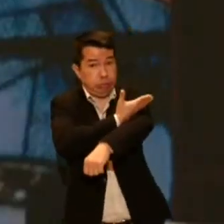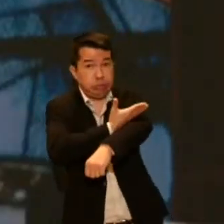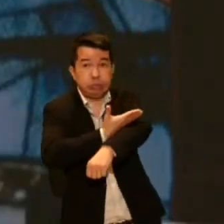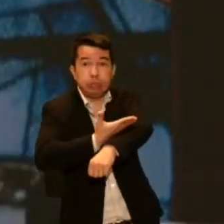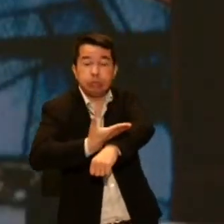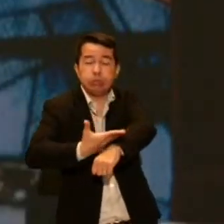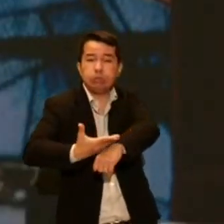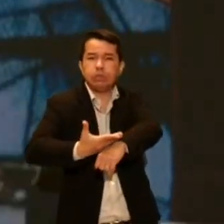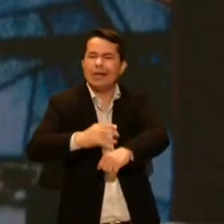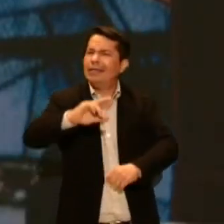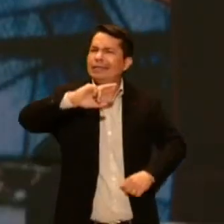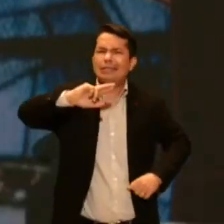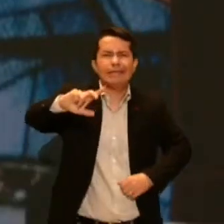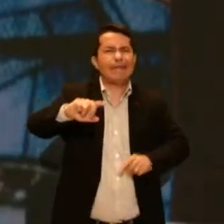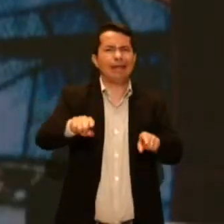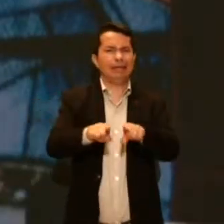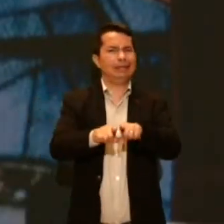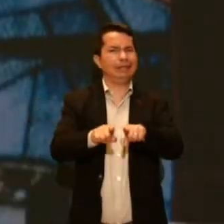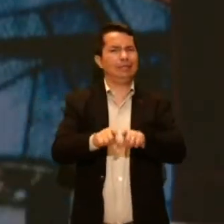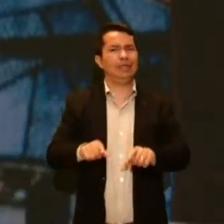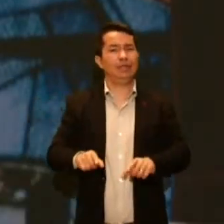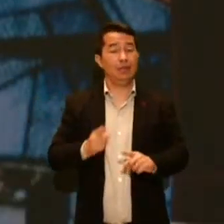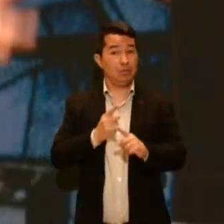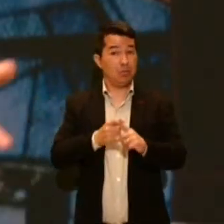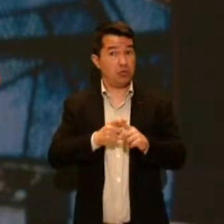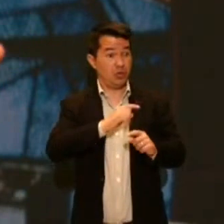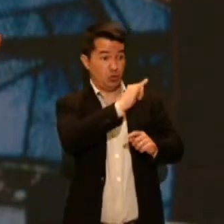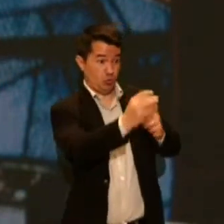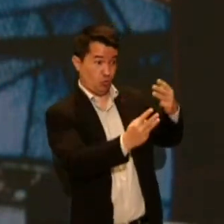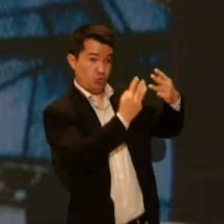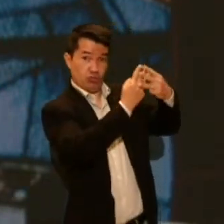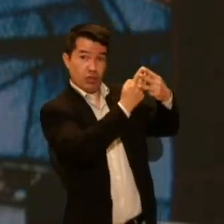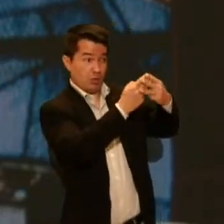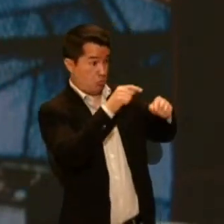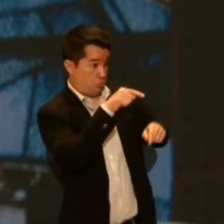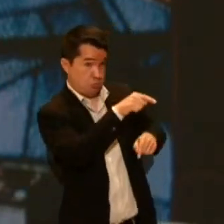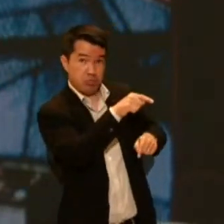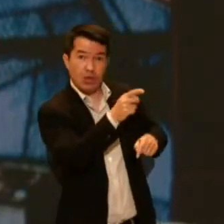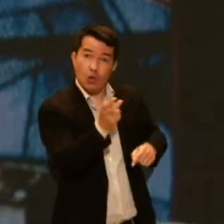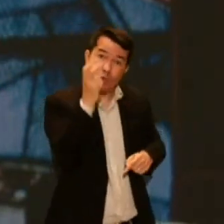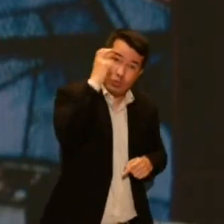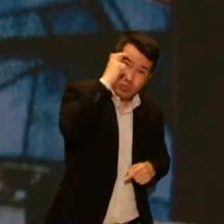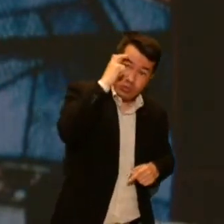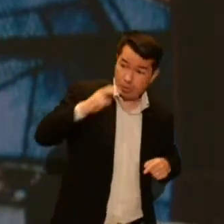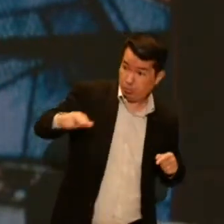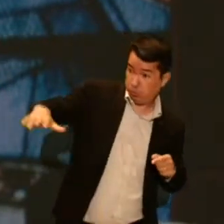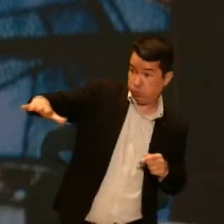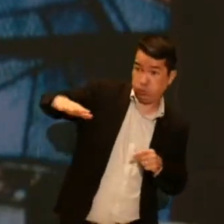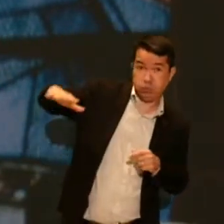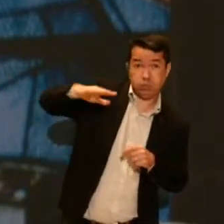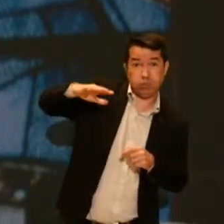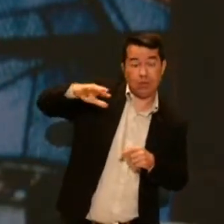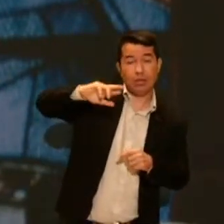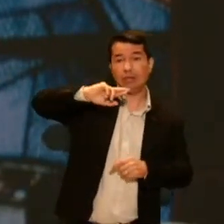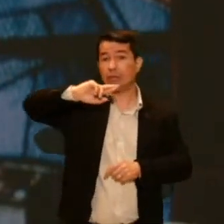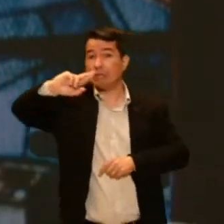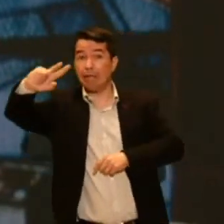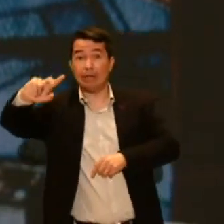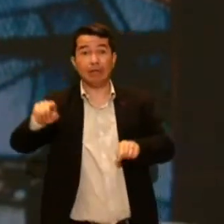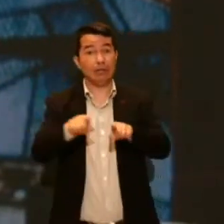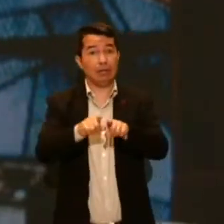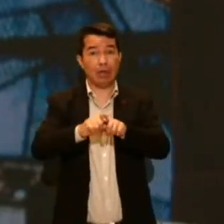costumes eram diferentes dos costumes dos judeus. Então eles tinham um conflito de cultura